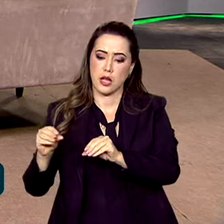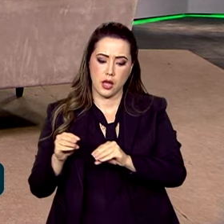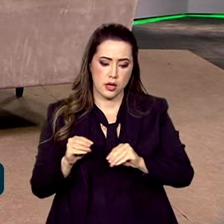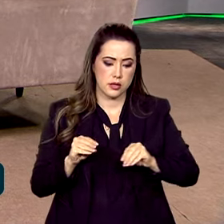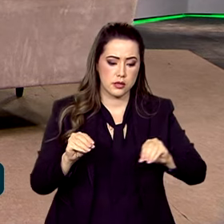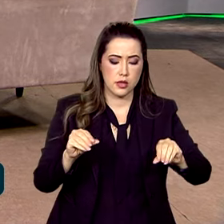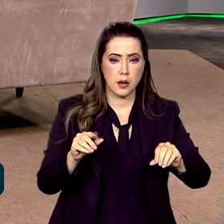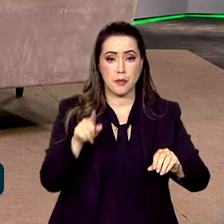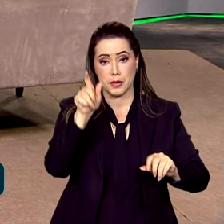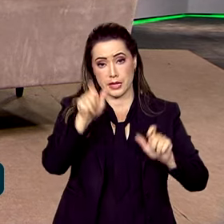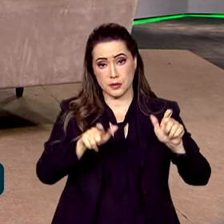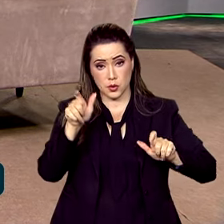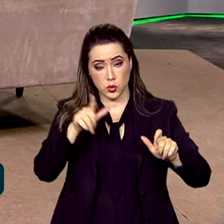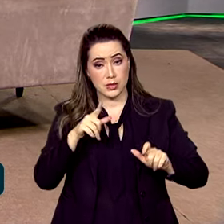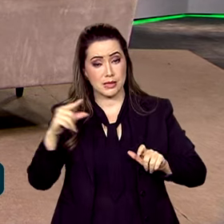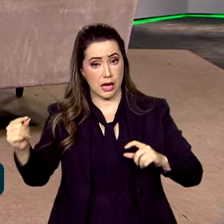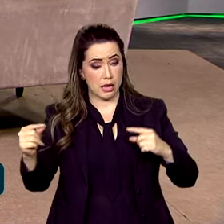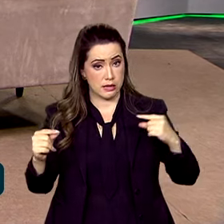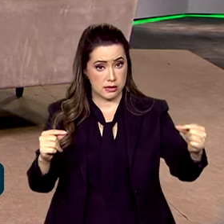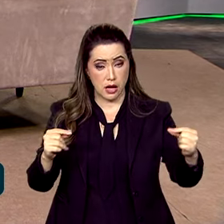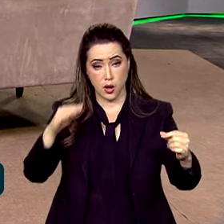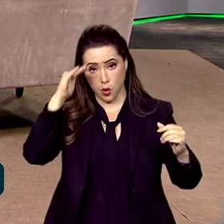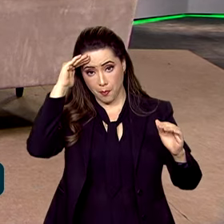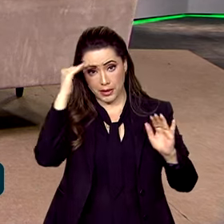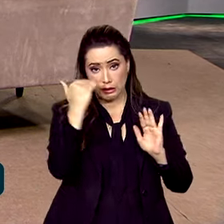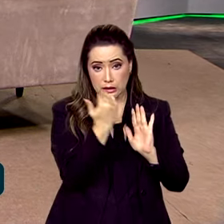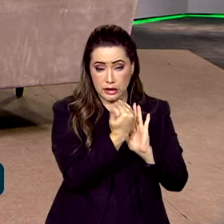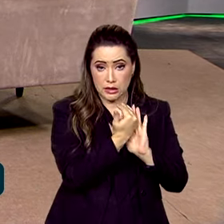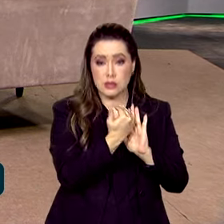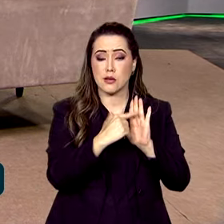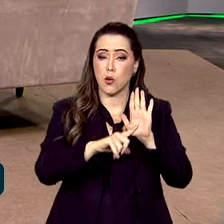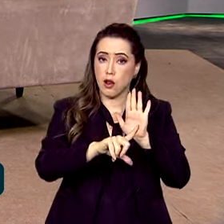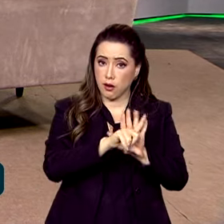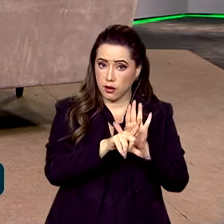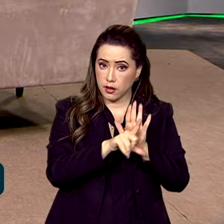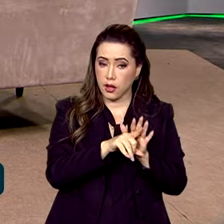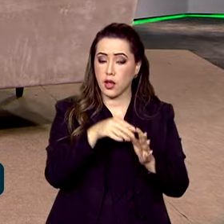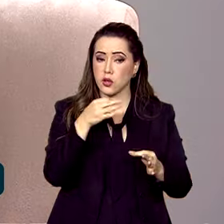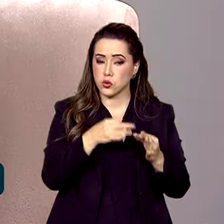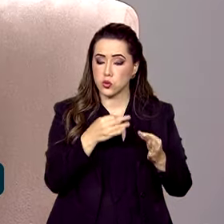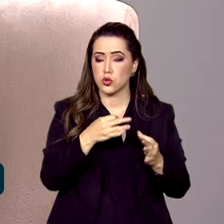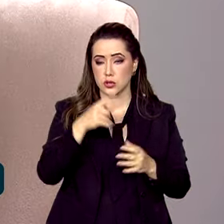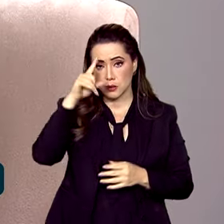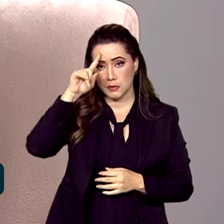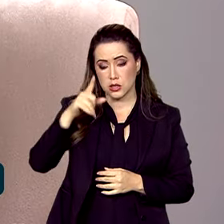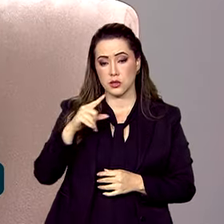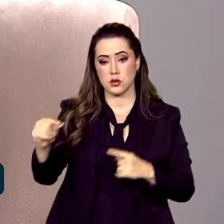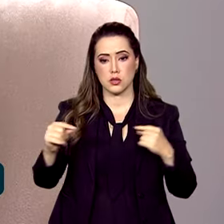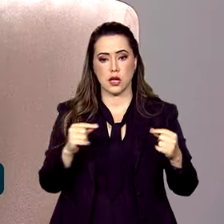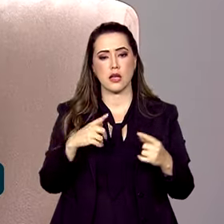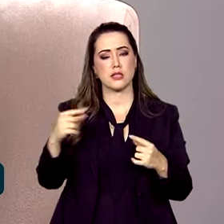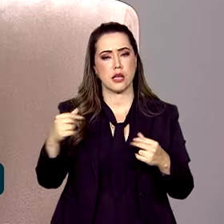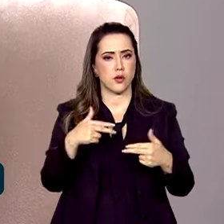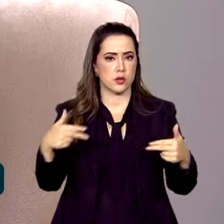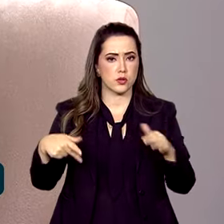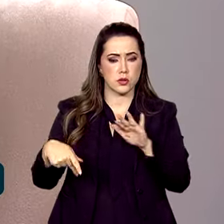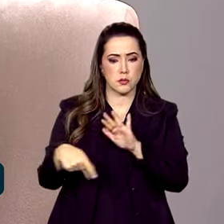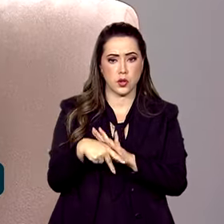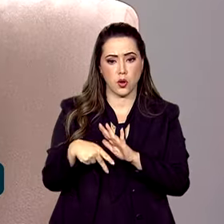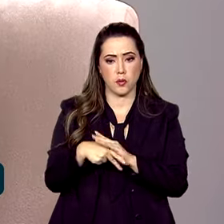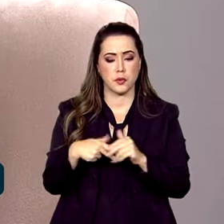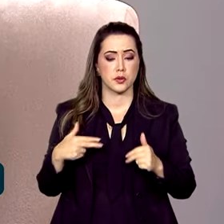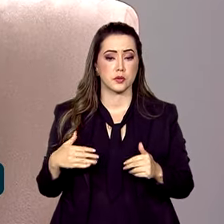as pessoas efetivamente, elas cumpram a decisão judicial, né, e levem todos os seus bens, os seus